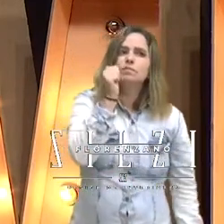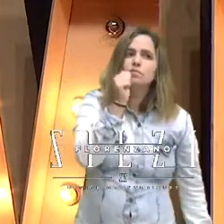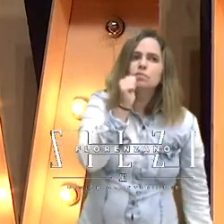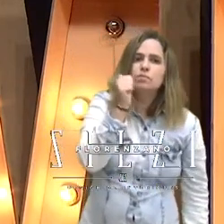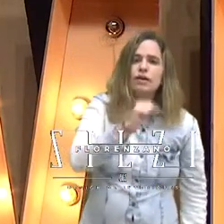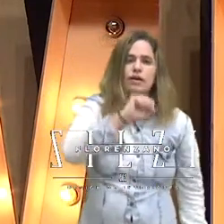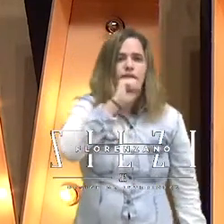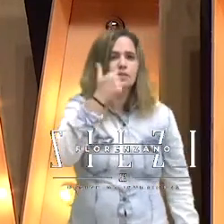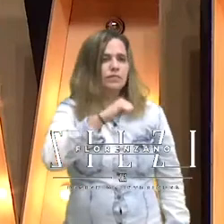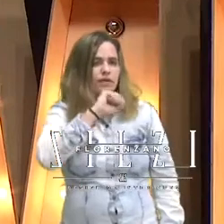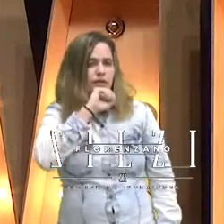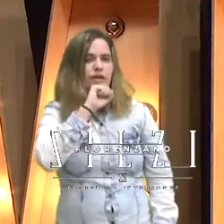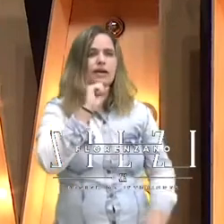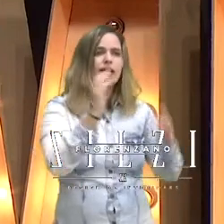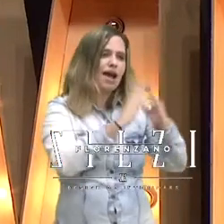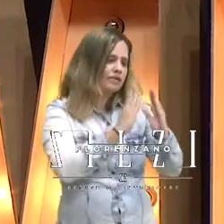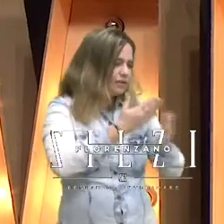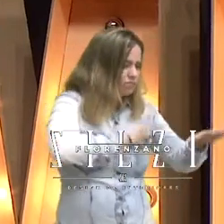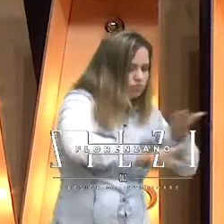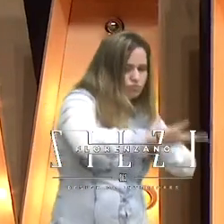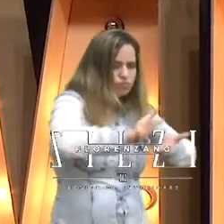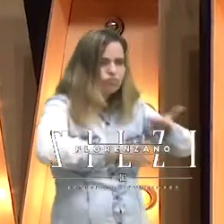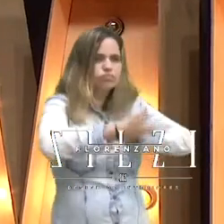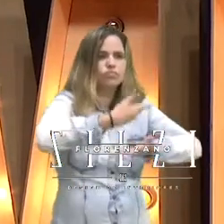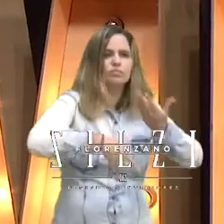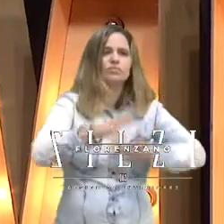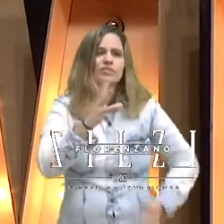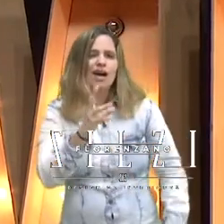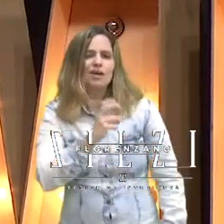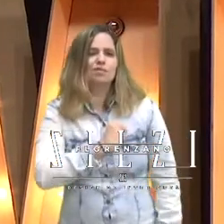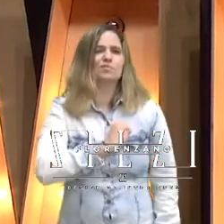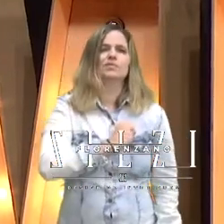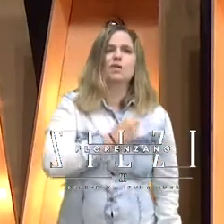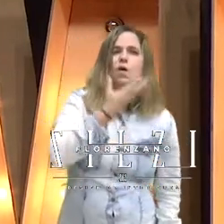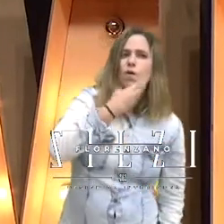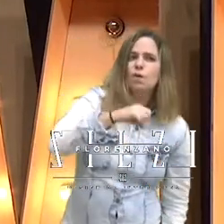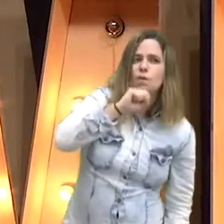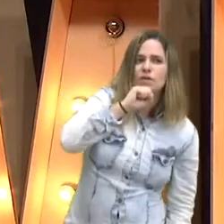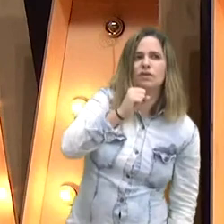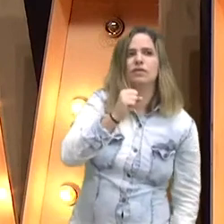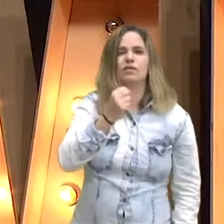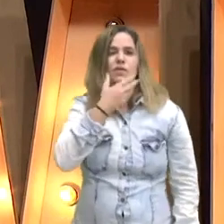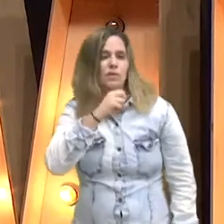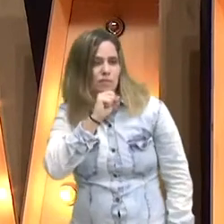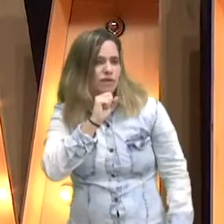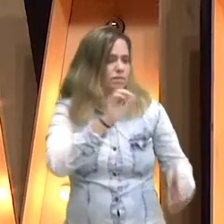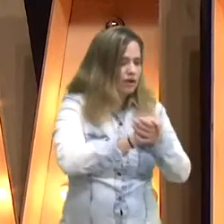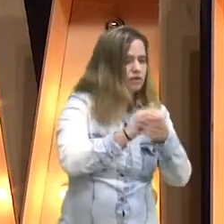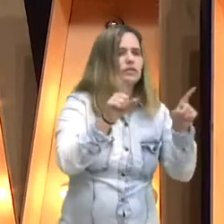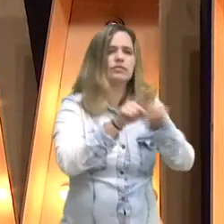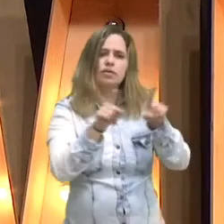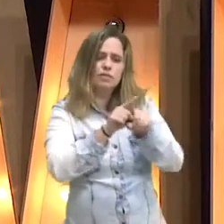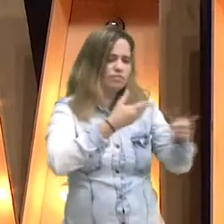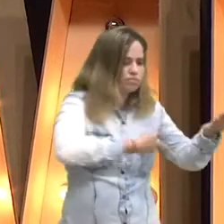tomar um banho, tá cheirosinho, para dar um abracinho nela, gostoso. Todo dia é dia de afeto, de toque. Uma